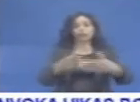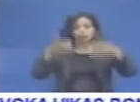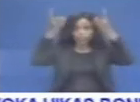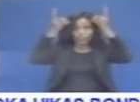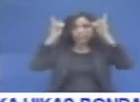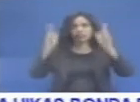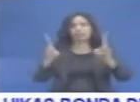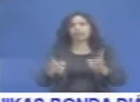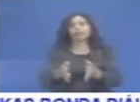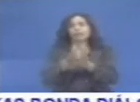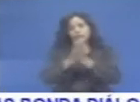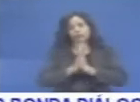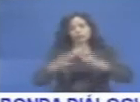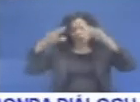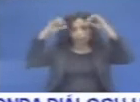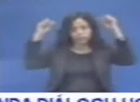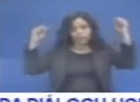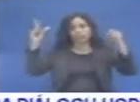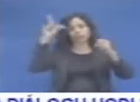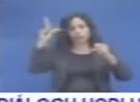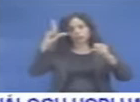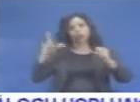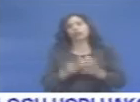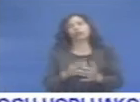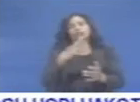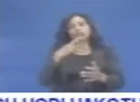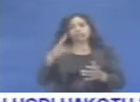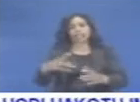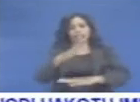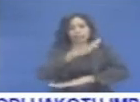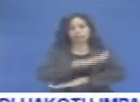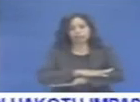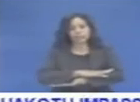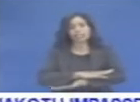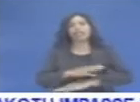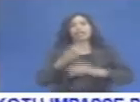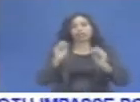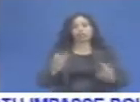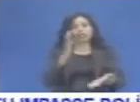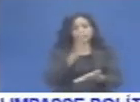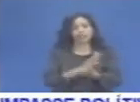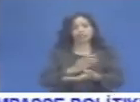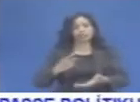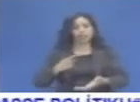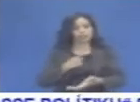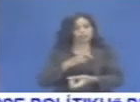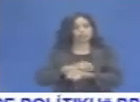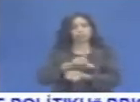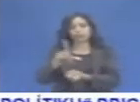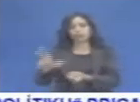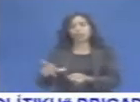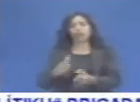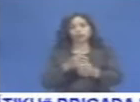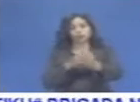da República consistente o resultado Mesa Redonda ba dissolve Parlamento Nacional tur Constituição República